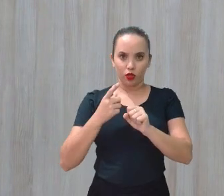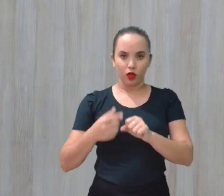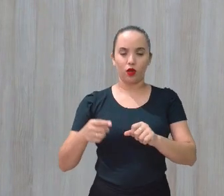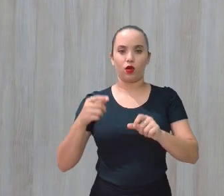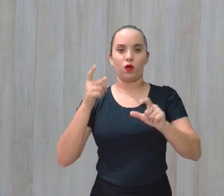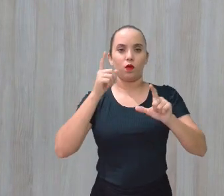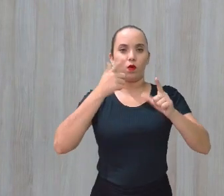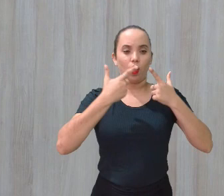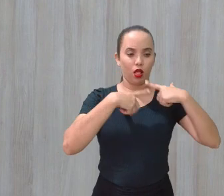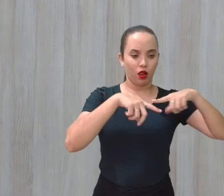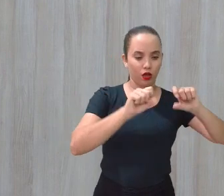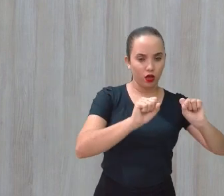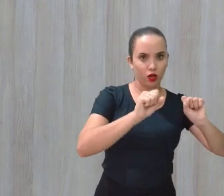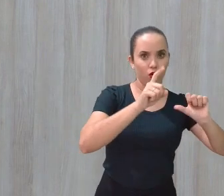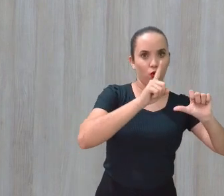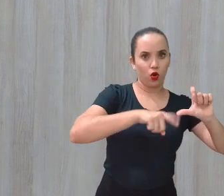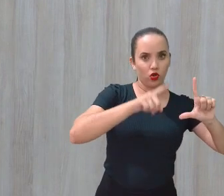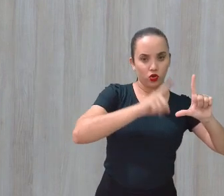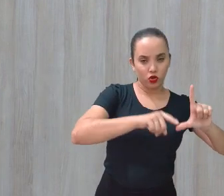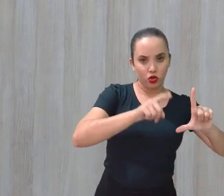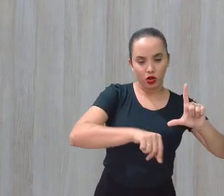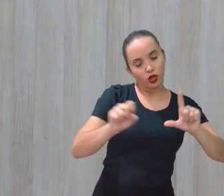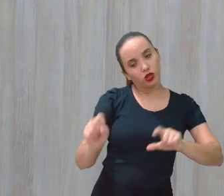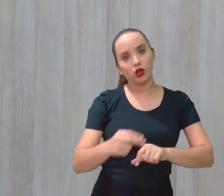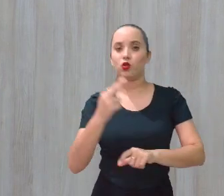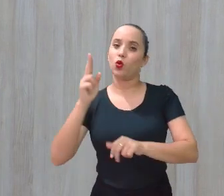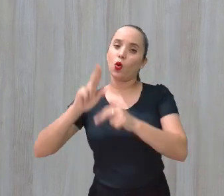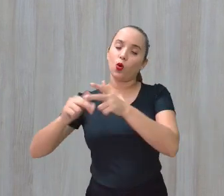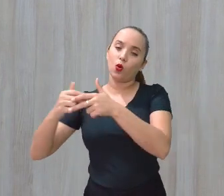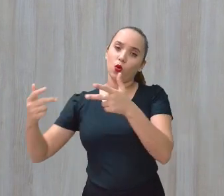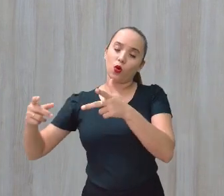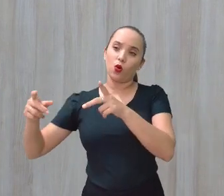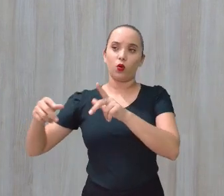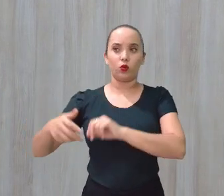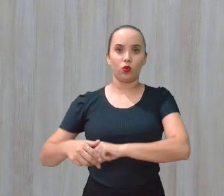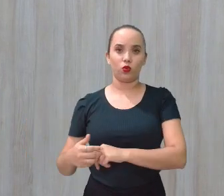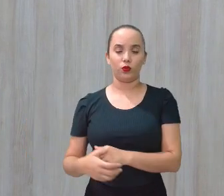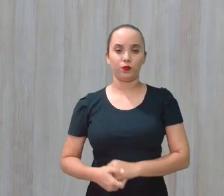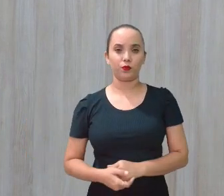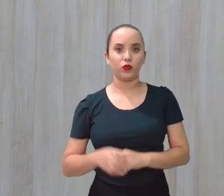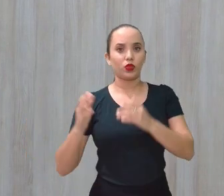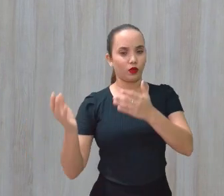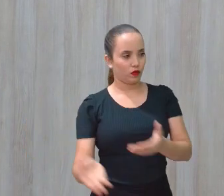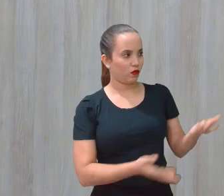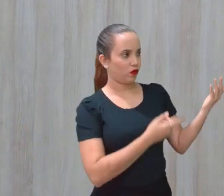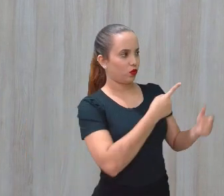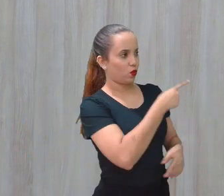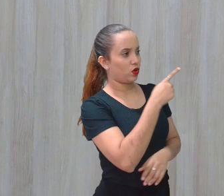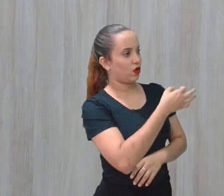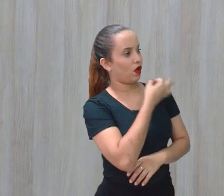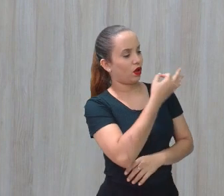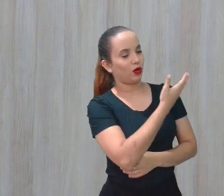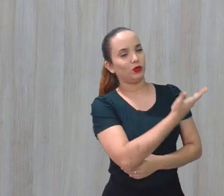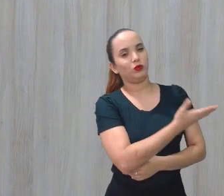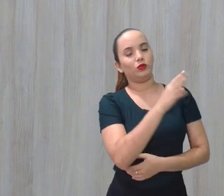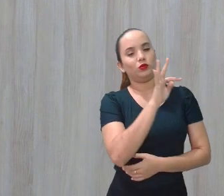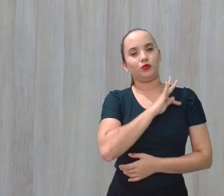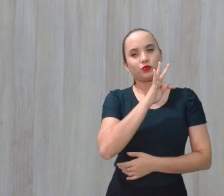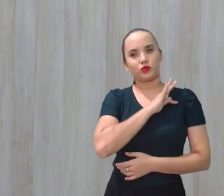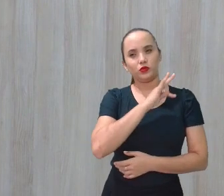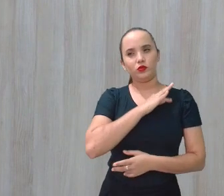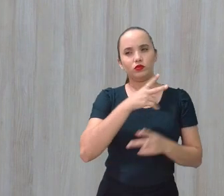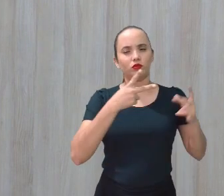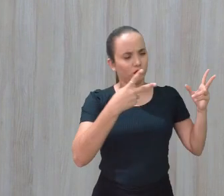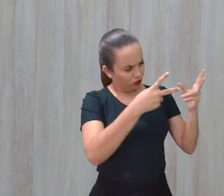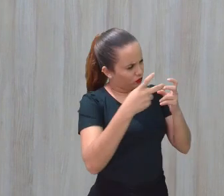ou pode estar numa outra linguagem usando símbolos, tá certo? Vou voltar para a Carol para ver o que é que ela achou aí dessa técnica. Percebe,